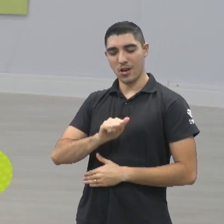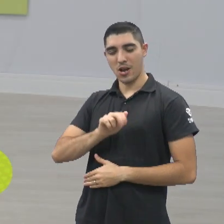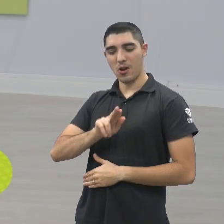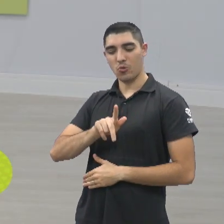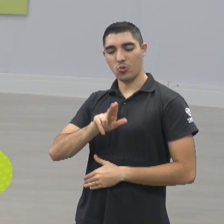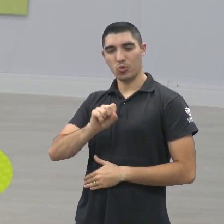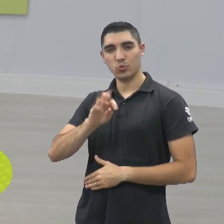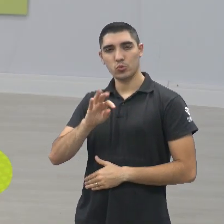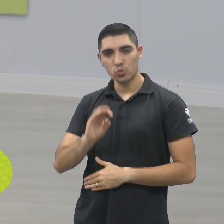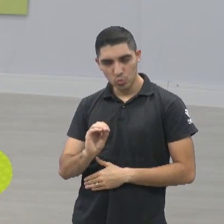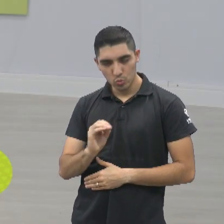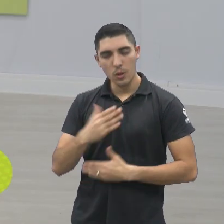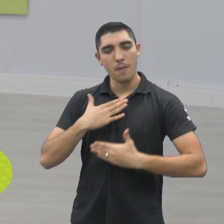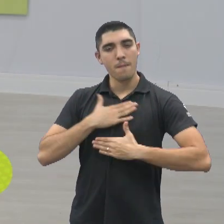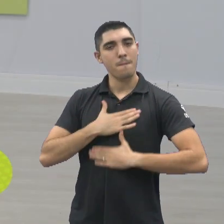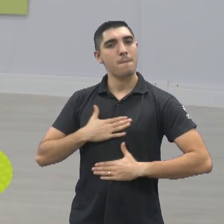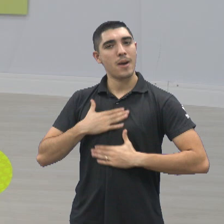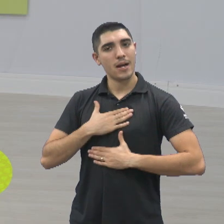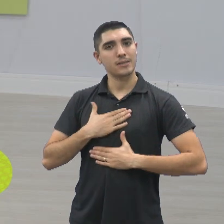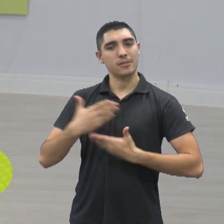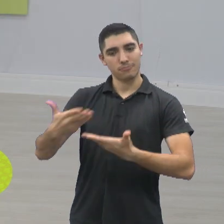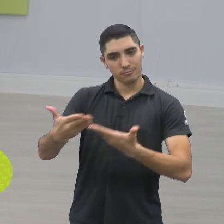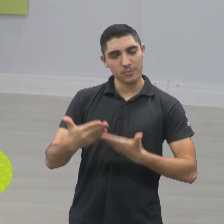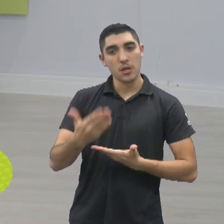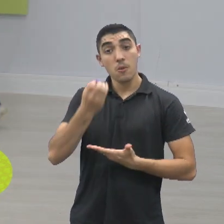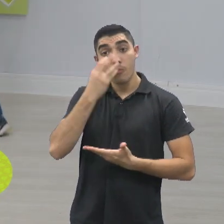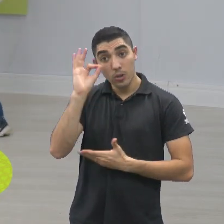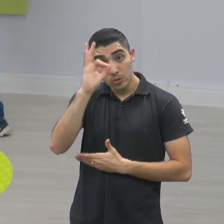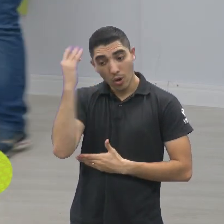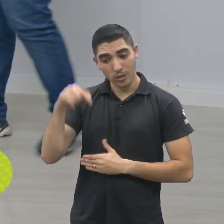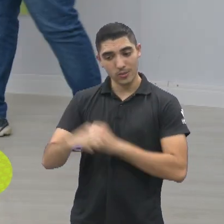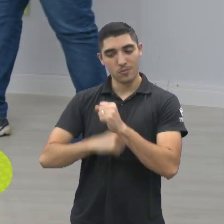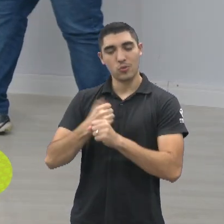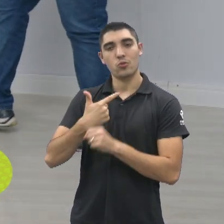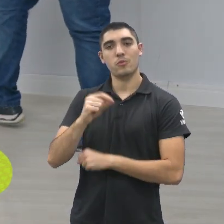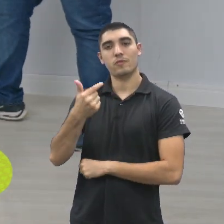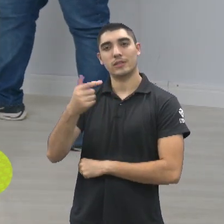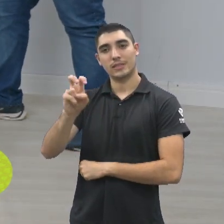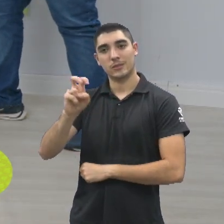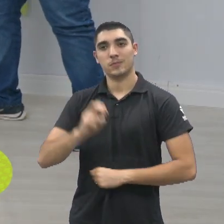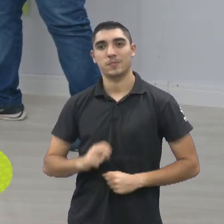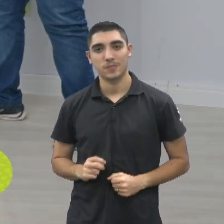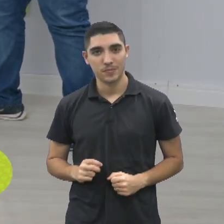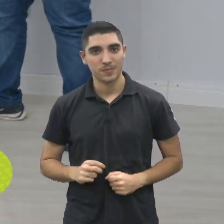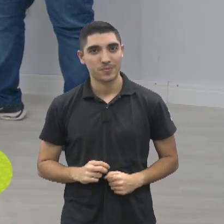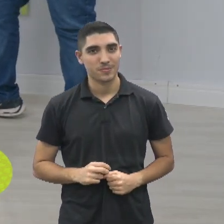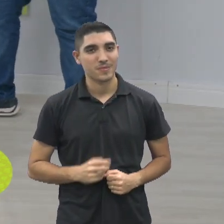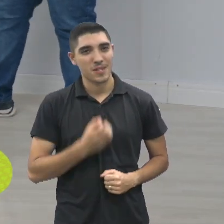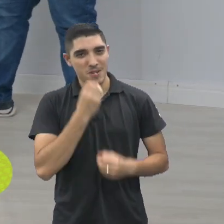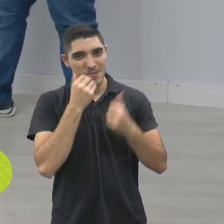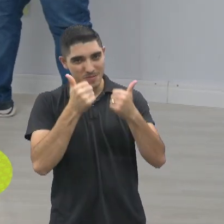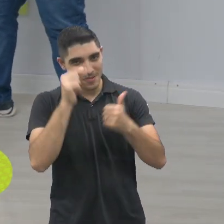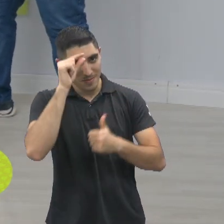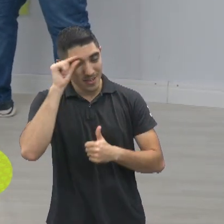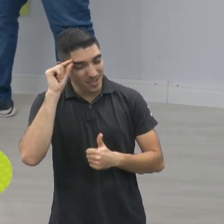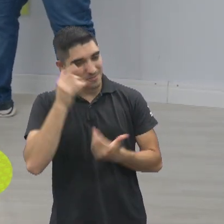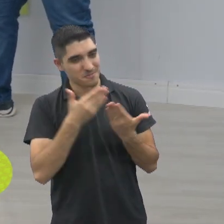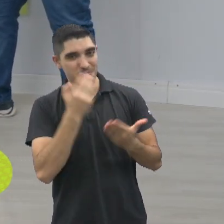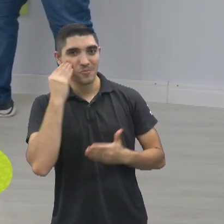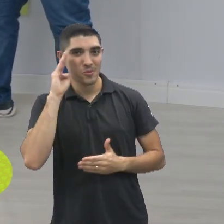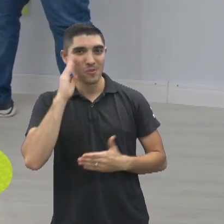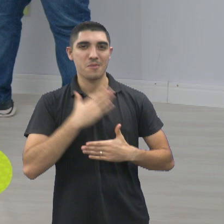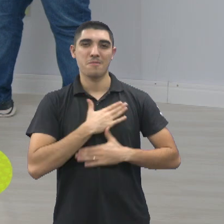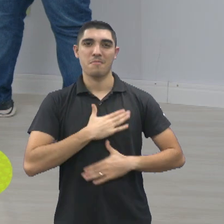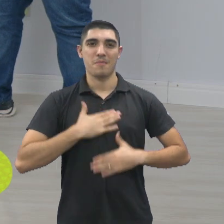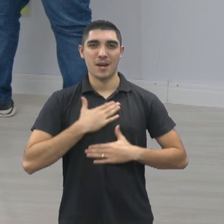no Hora do Esporte mais uma vez. Todo sucesso do mundo deste ano de 2025, Augustão. Tudo bom, Vieira? Tudo ótimo. Bruno? Prazer é todo